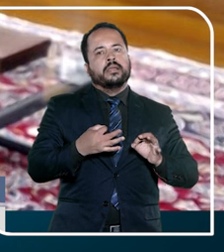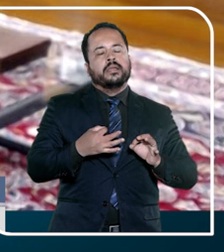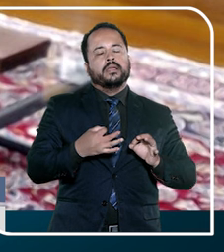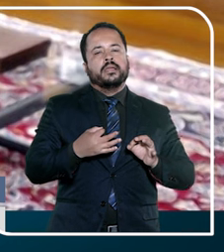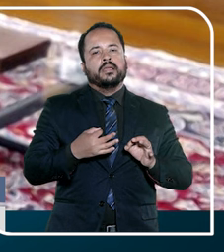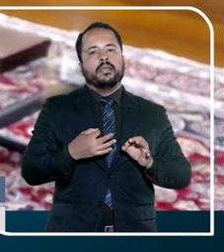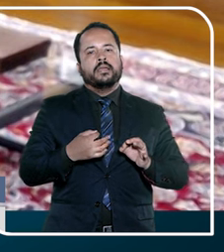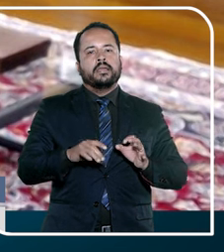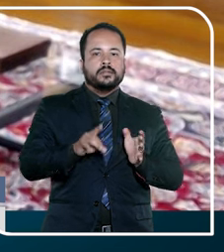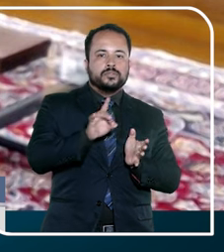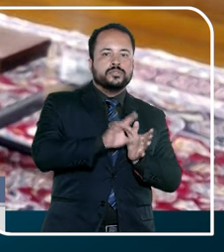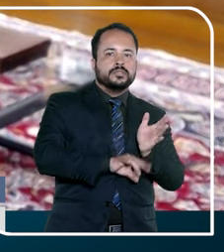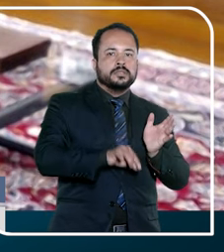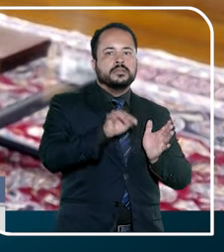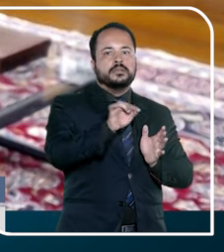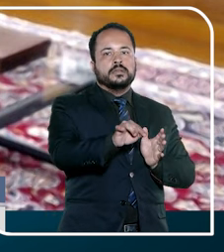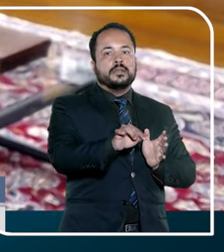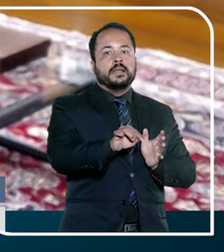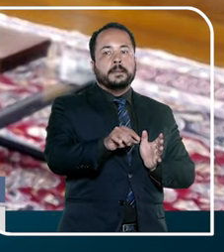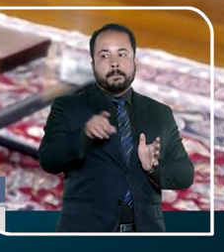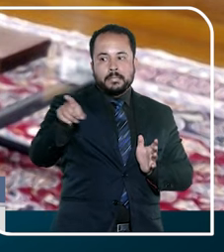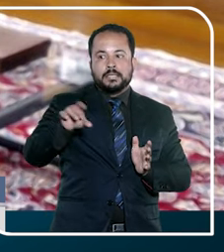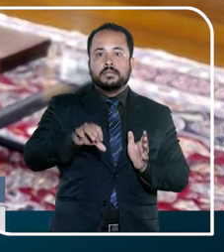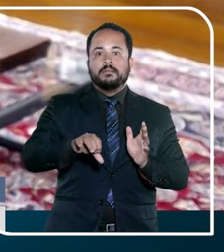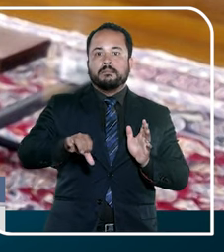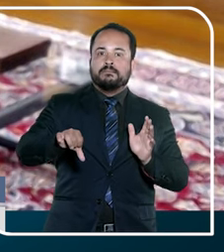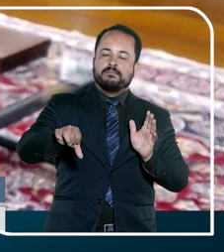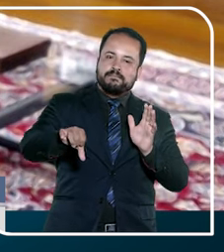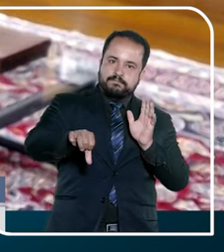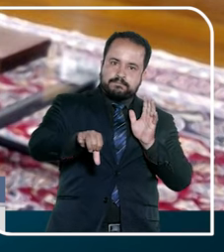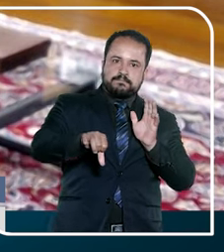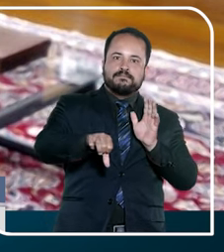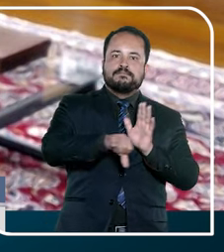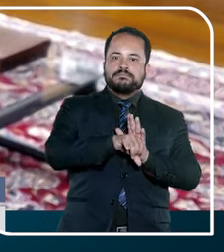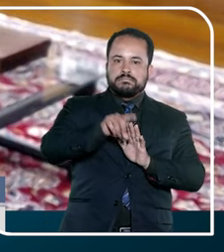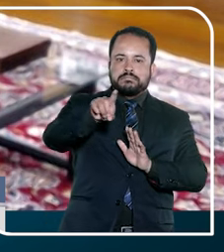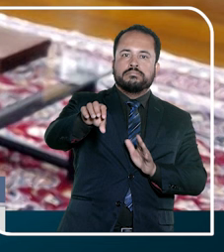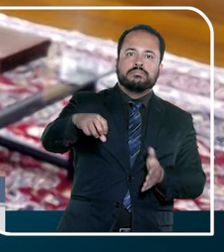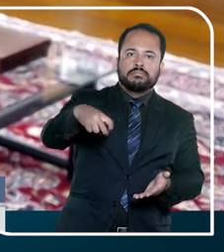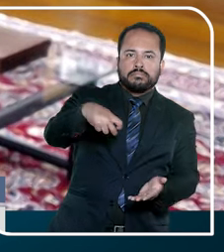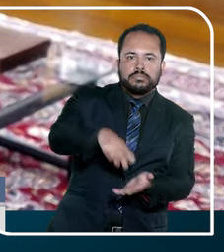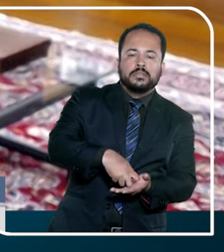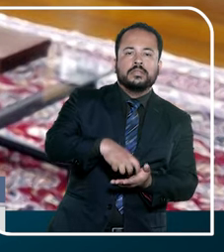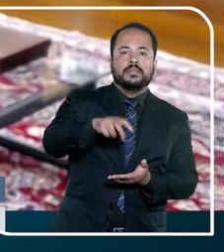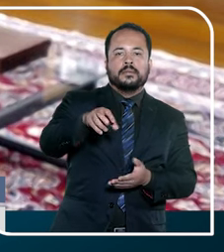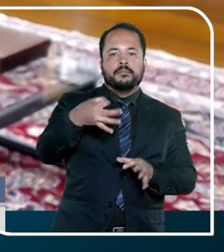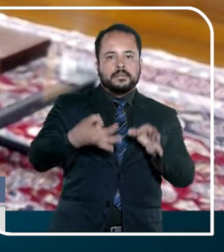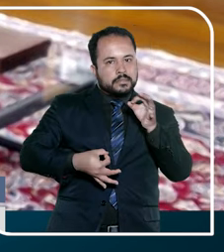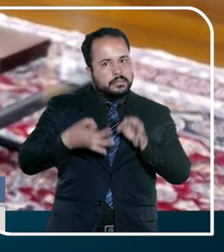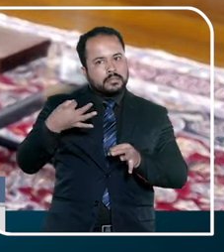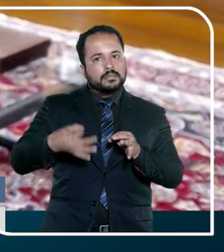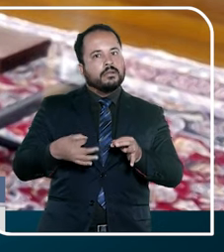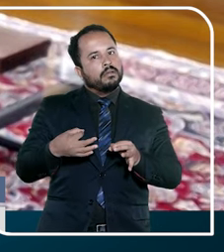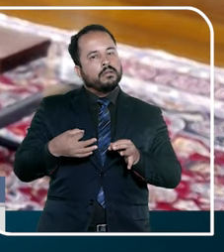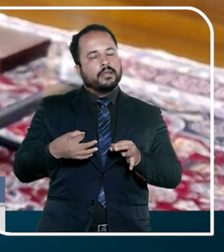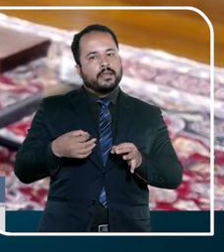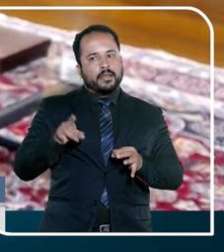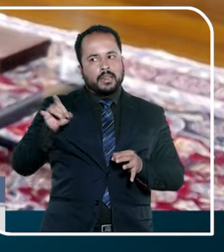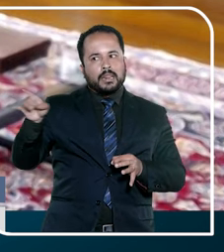direito a punição de pessoas jurídicas e físicas que de alguma forma causem uma lesão